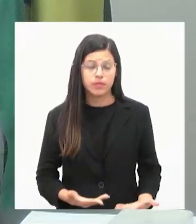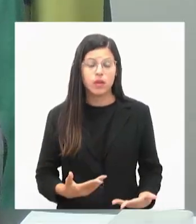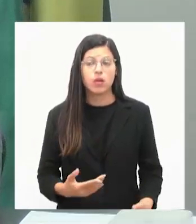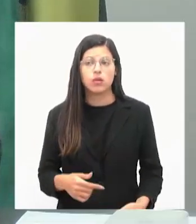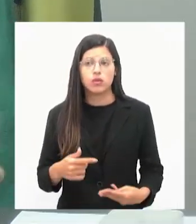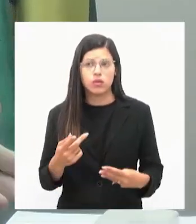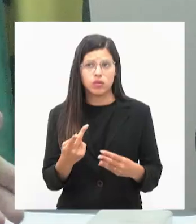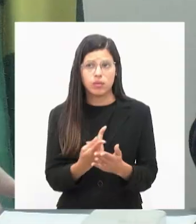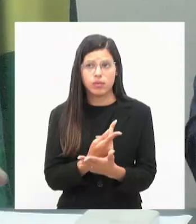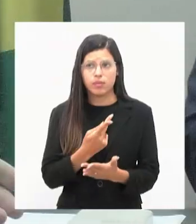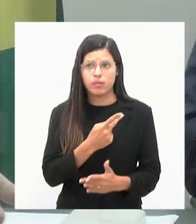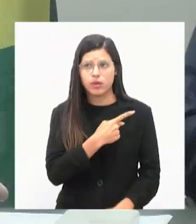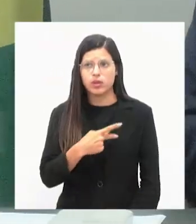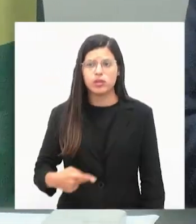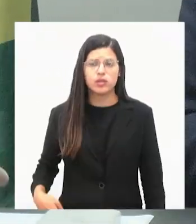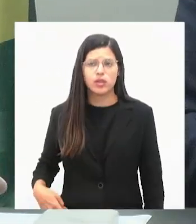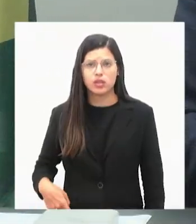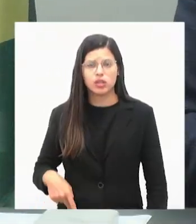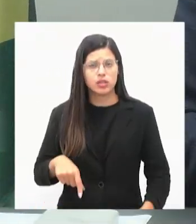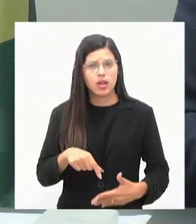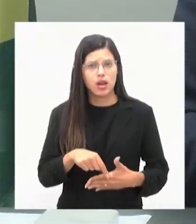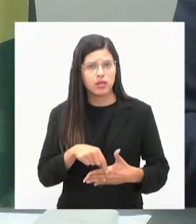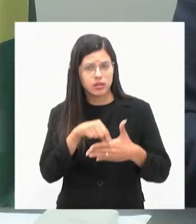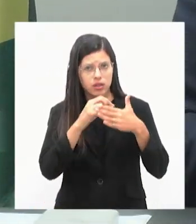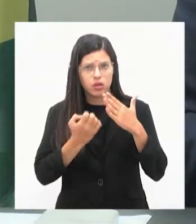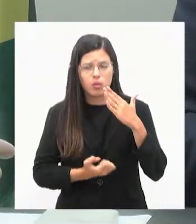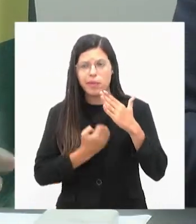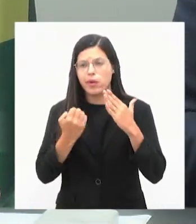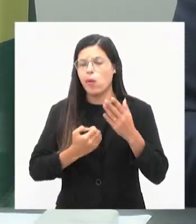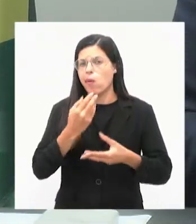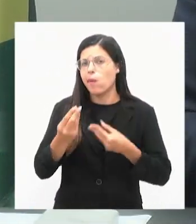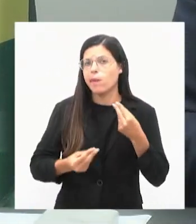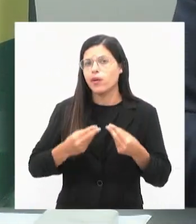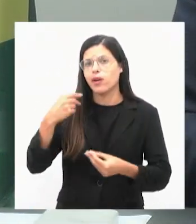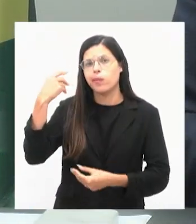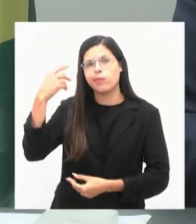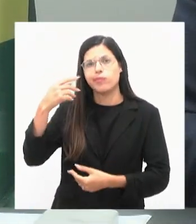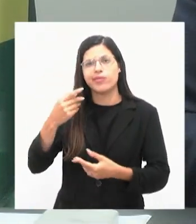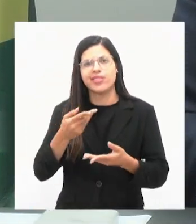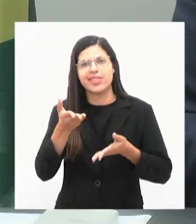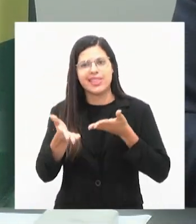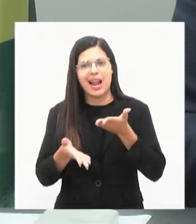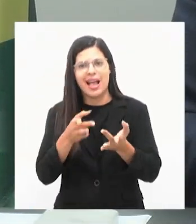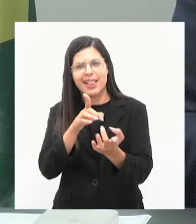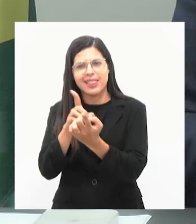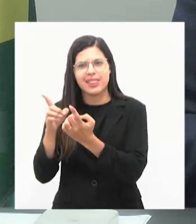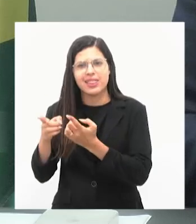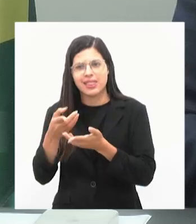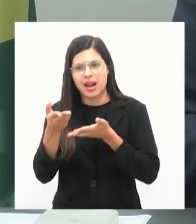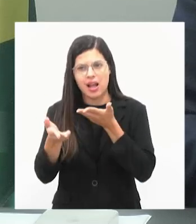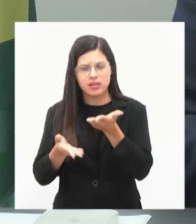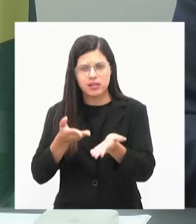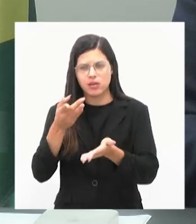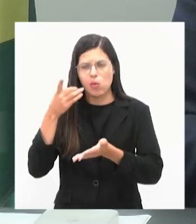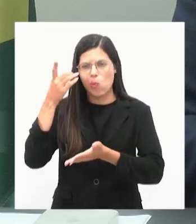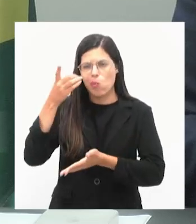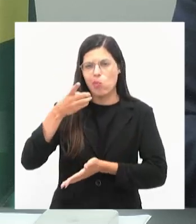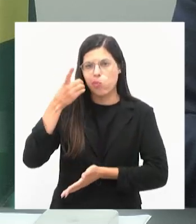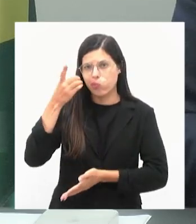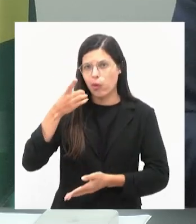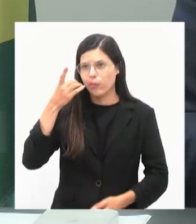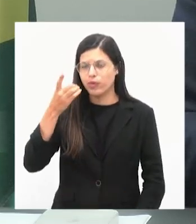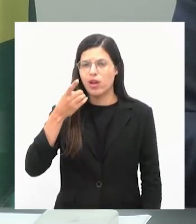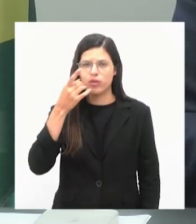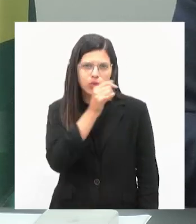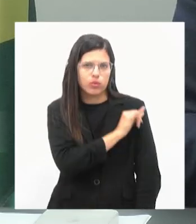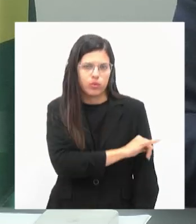Rio Parque, como é que trata a política do Rio de Janeiro, né, os representantes do povo do Rio de Janeiro, esse parlamento, que é a Casa de Leis, ele simplesmente